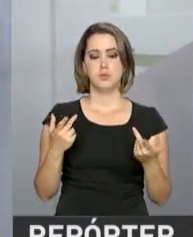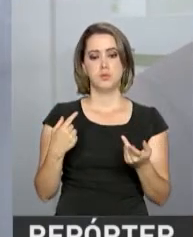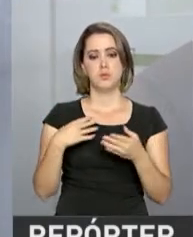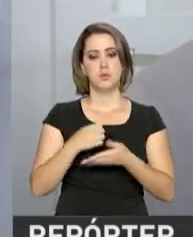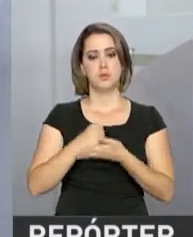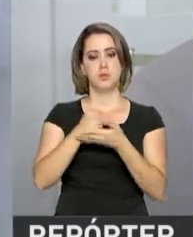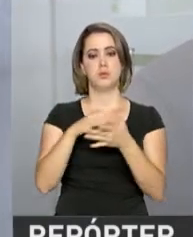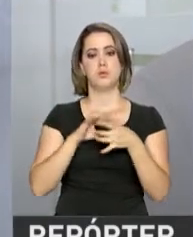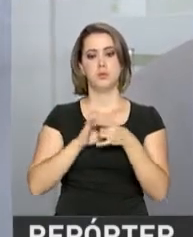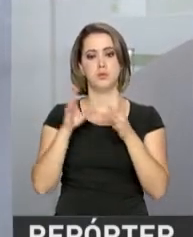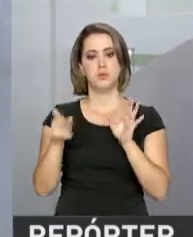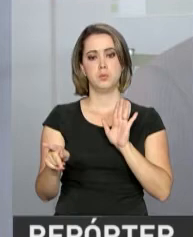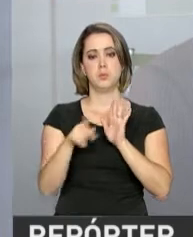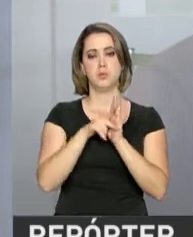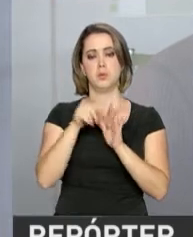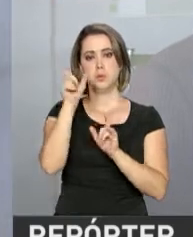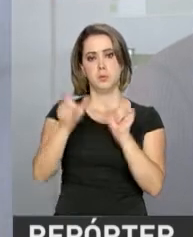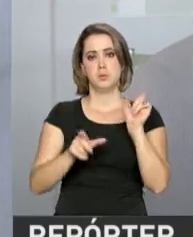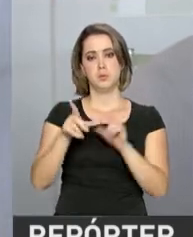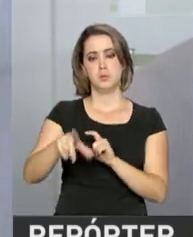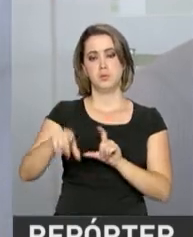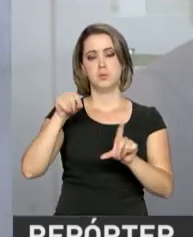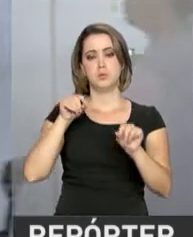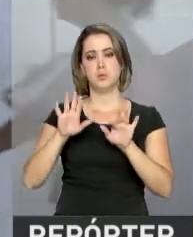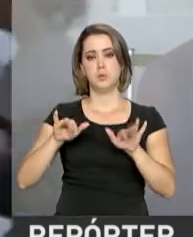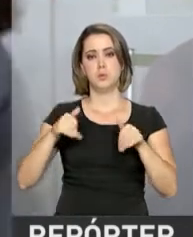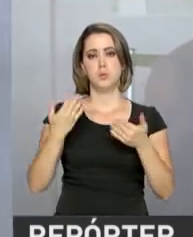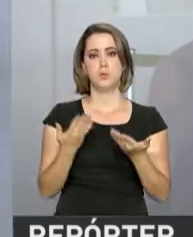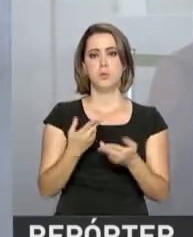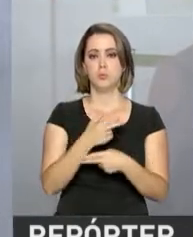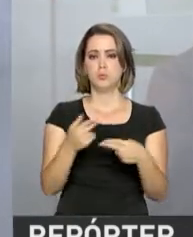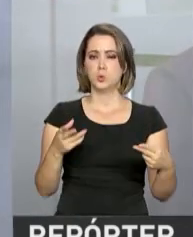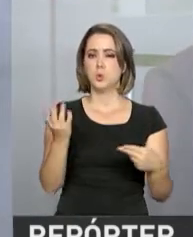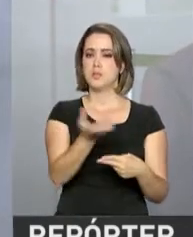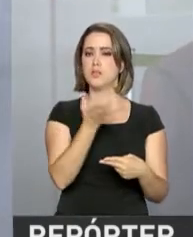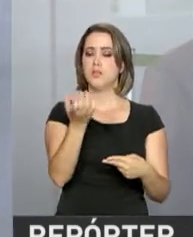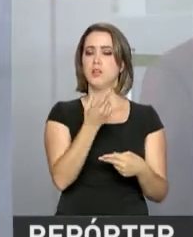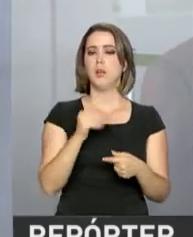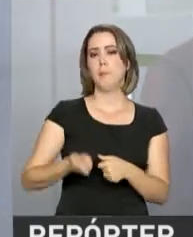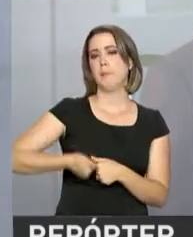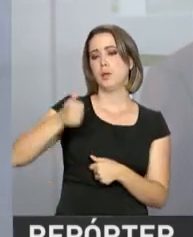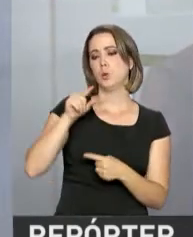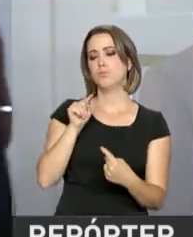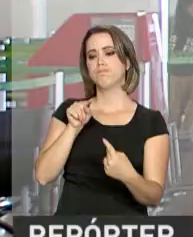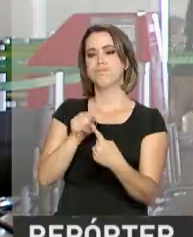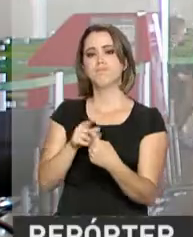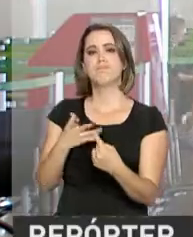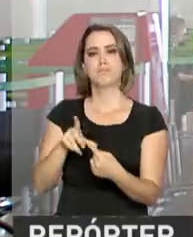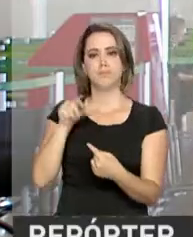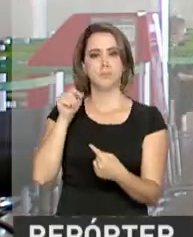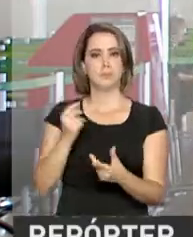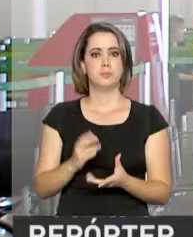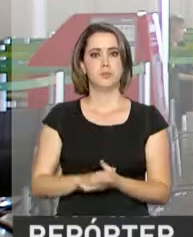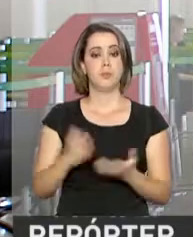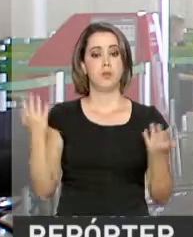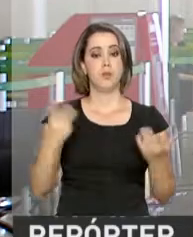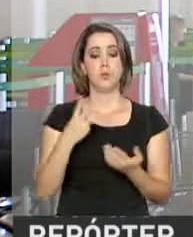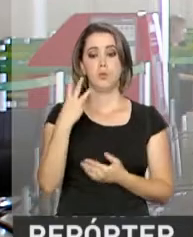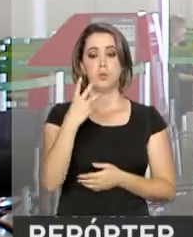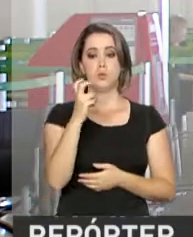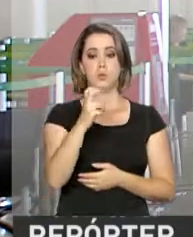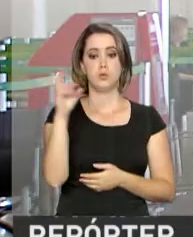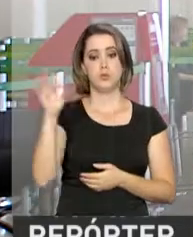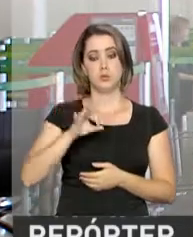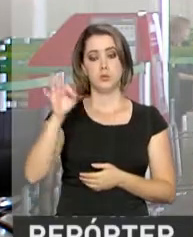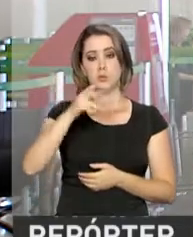dando então uma liberdade para o passageiro escolher qual o produto que agrada mais a ele, que atende mais às suas necessidades. Hoje,